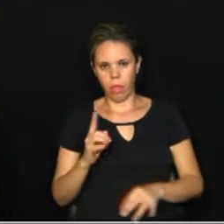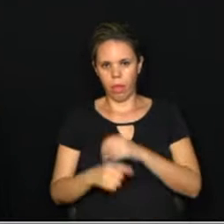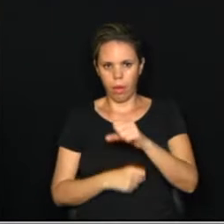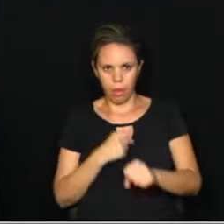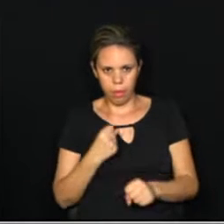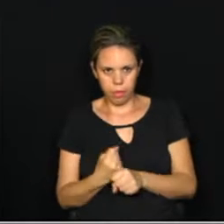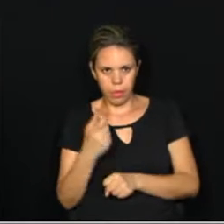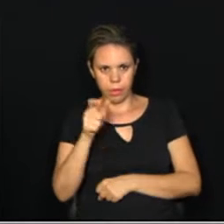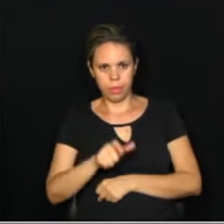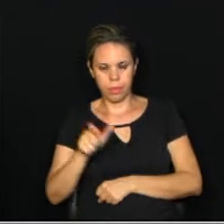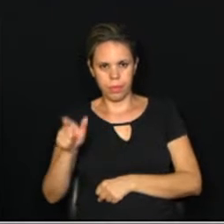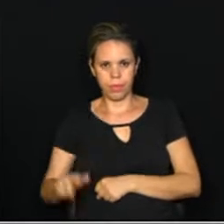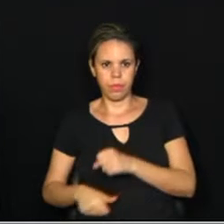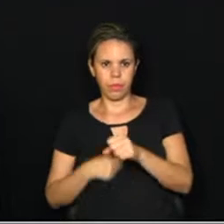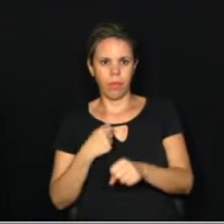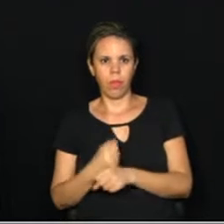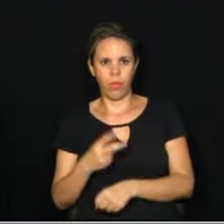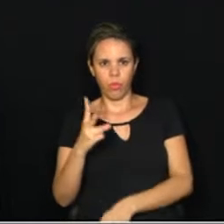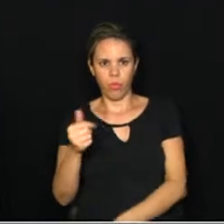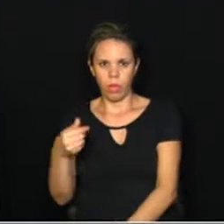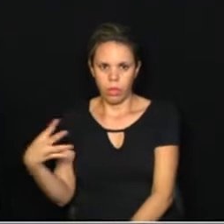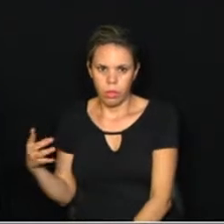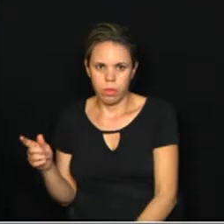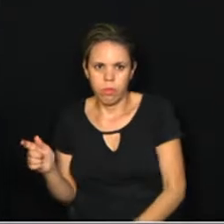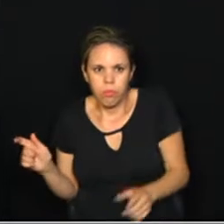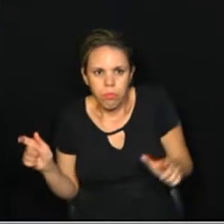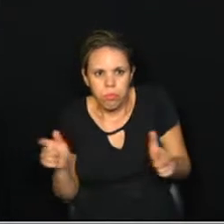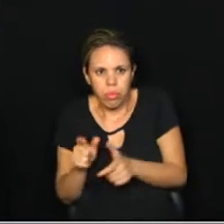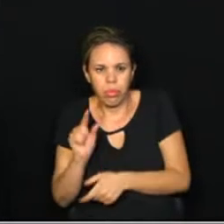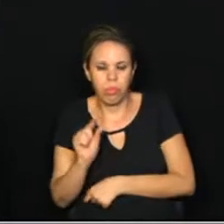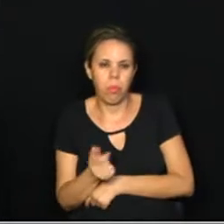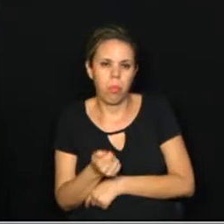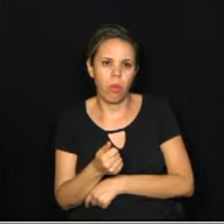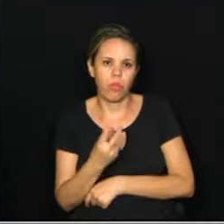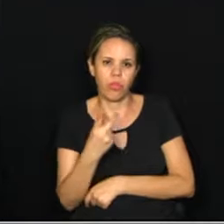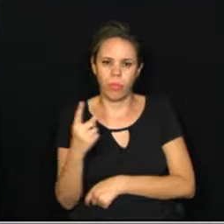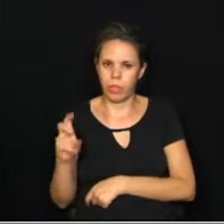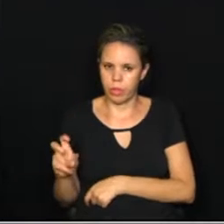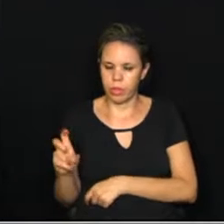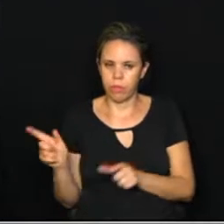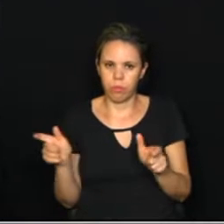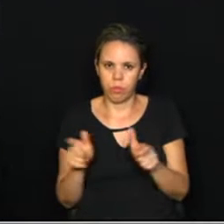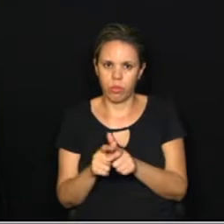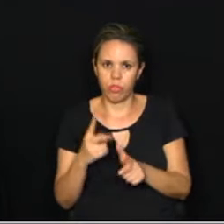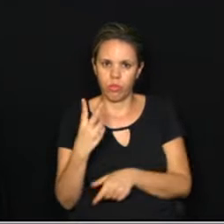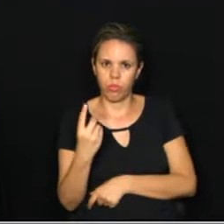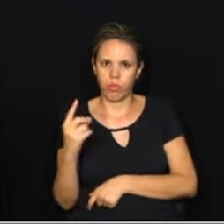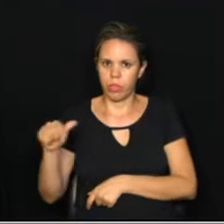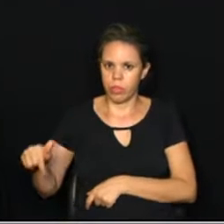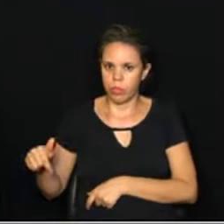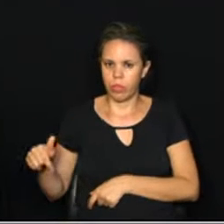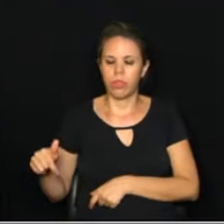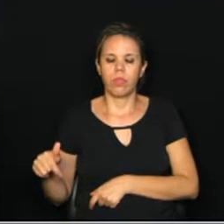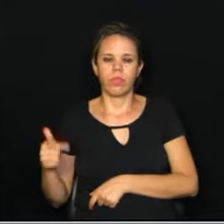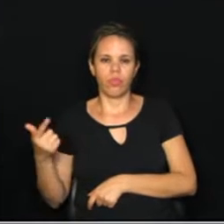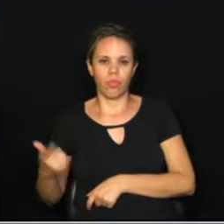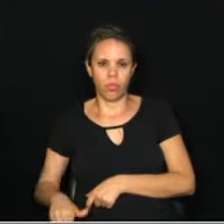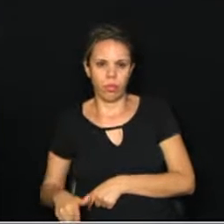Aí, em 2014, reduziu um pouquinho, 2015 reduziu mais um pouquinho, em 2017 nós já estávamos